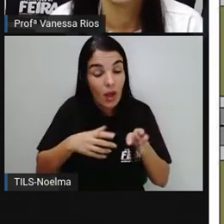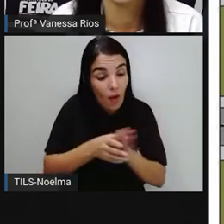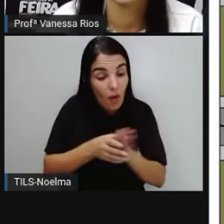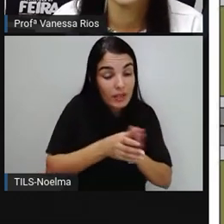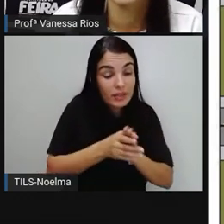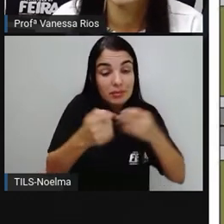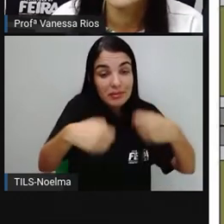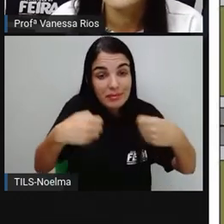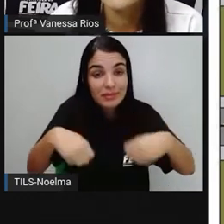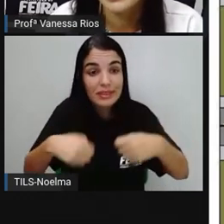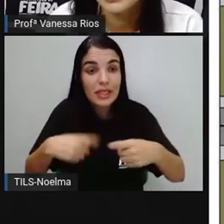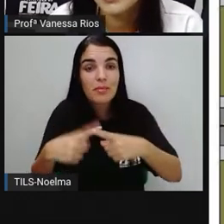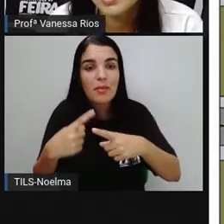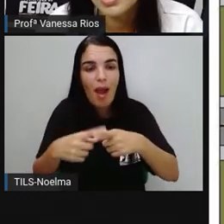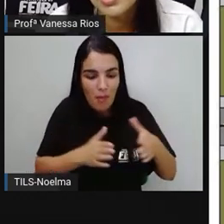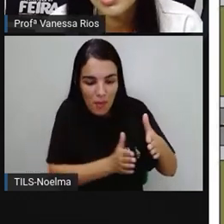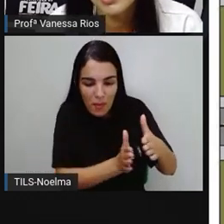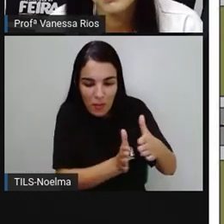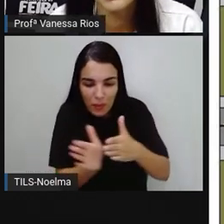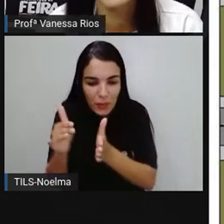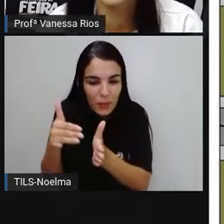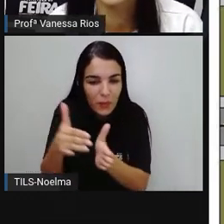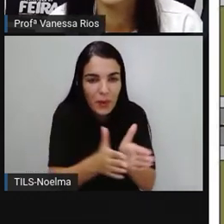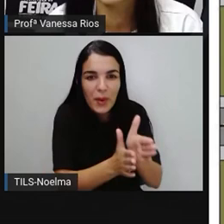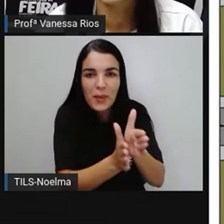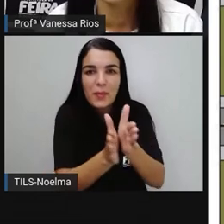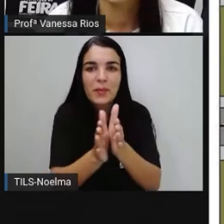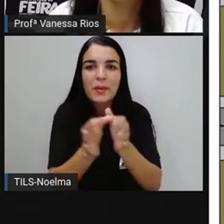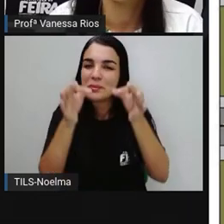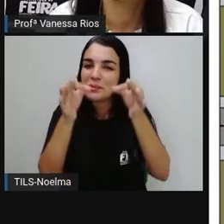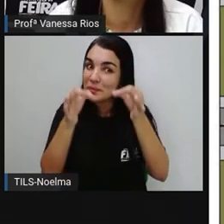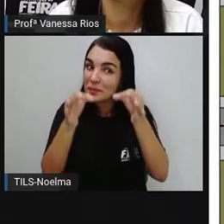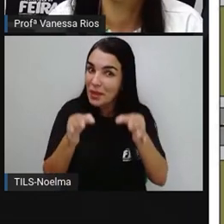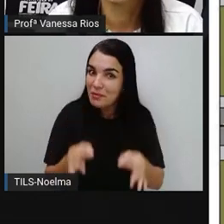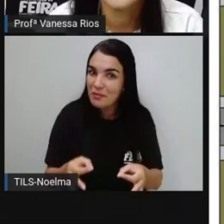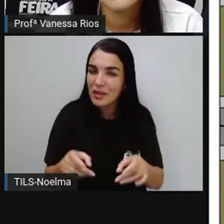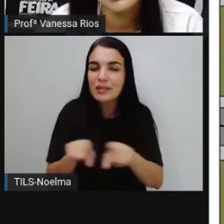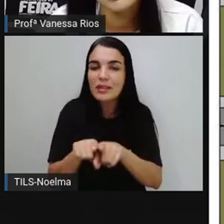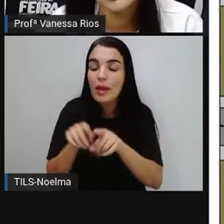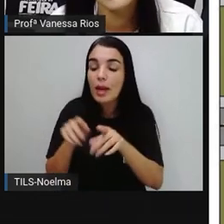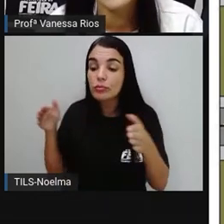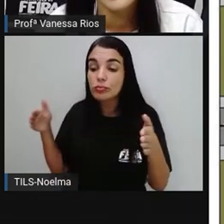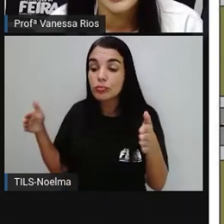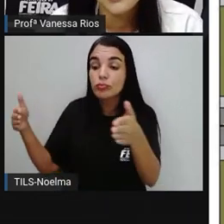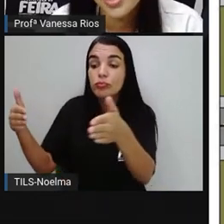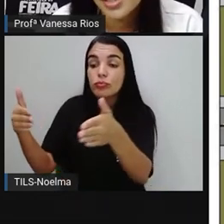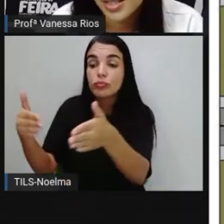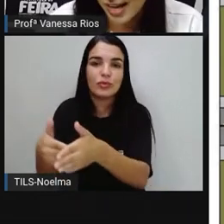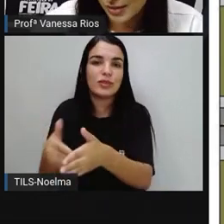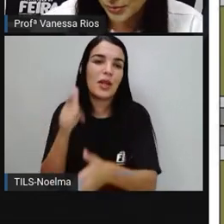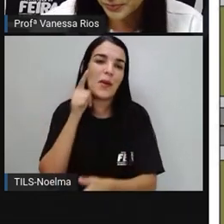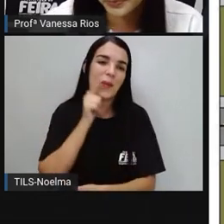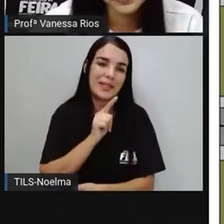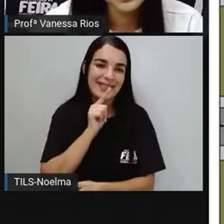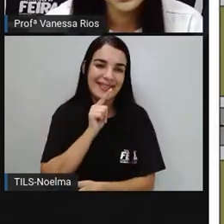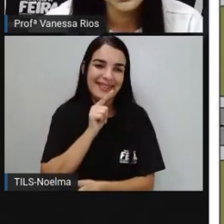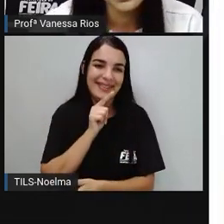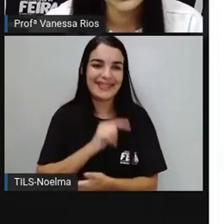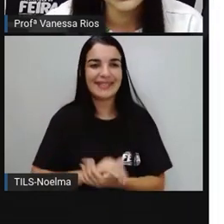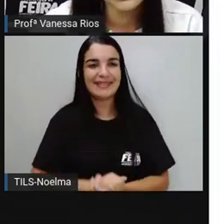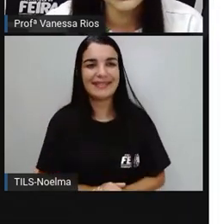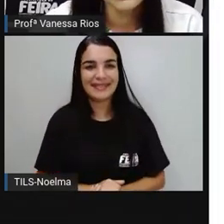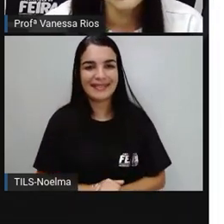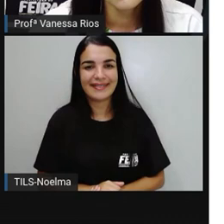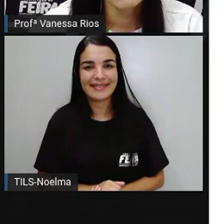para que esse caminho ele consiga ser percorrido e o destino, né, seja alcançado.